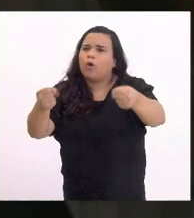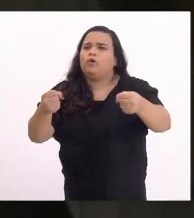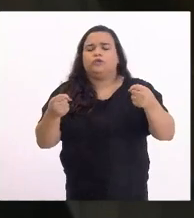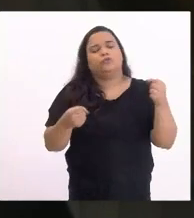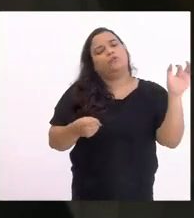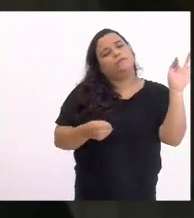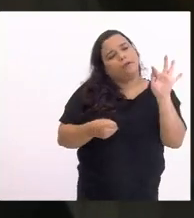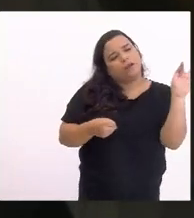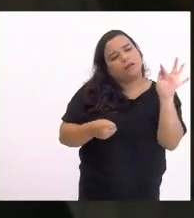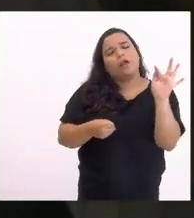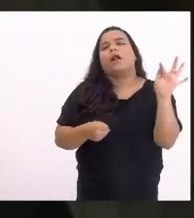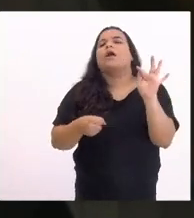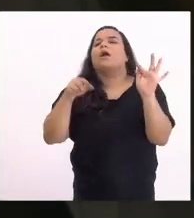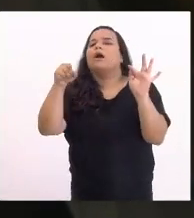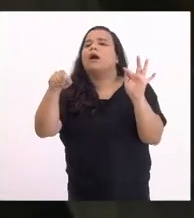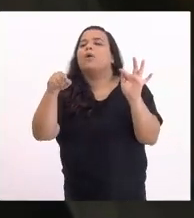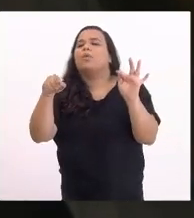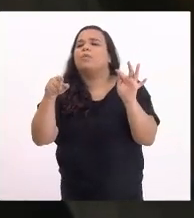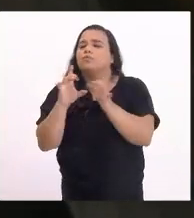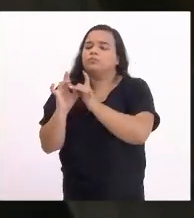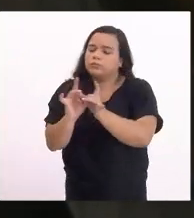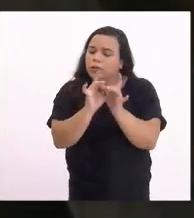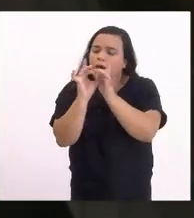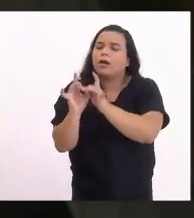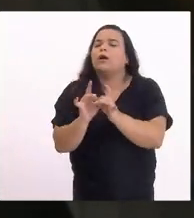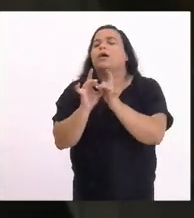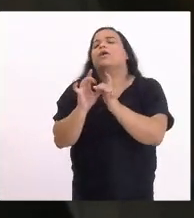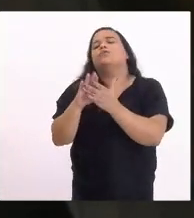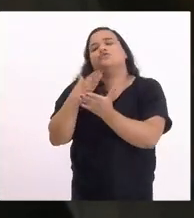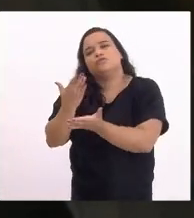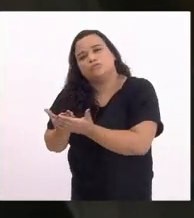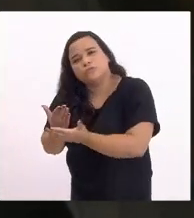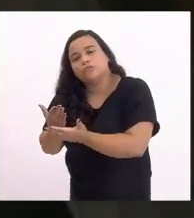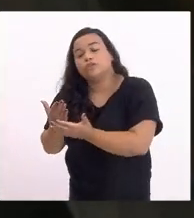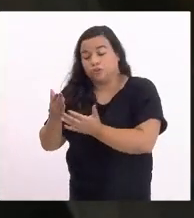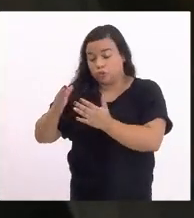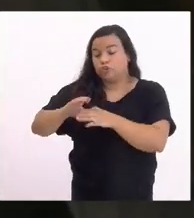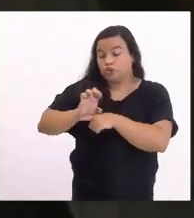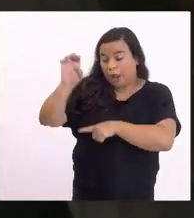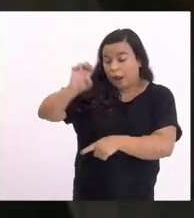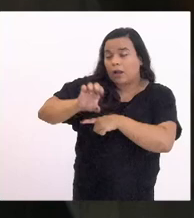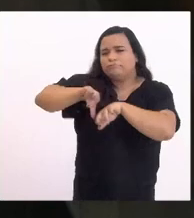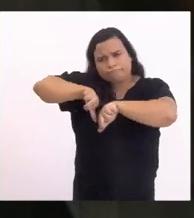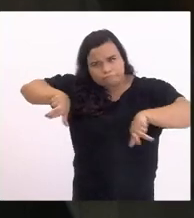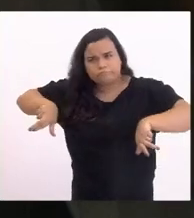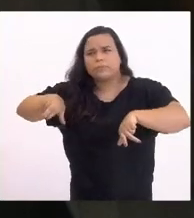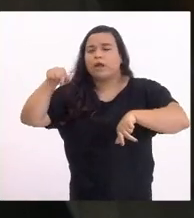Estado, município, mas também de outros poderes. A Assembleia Legislativa